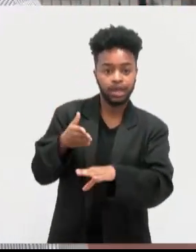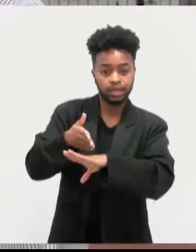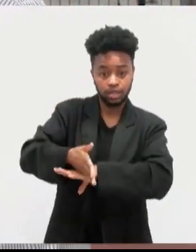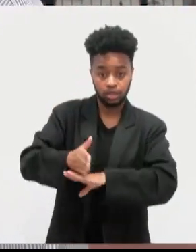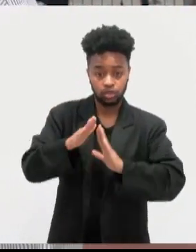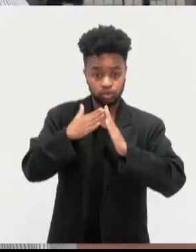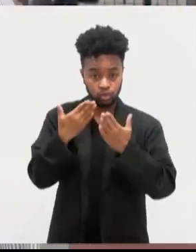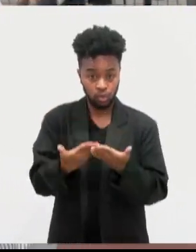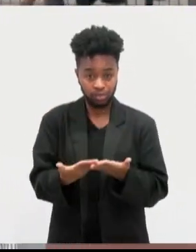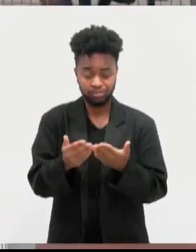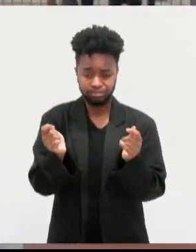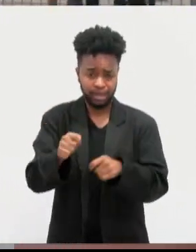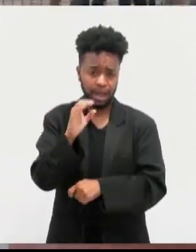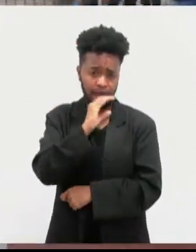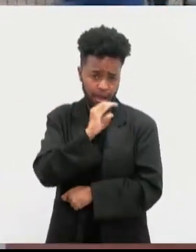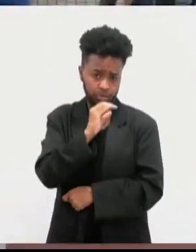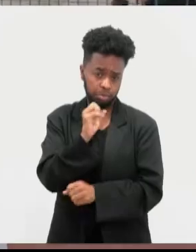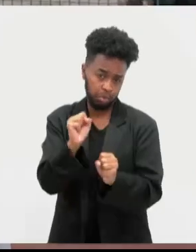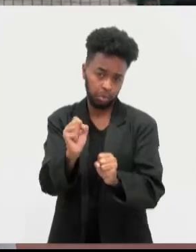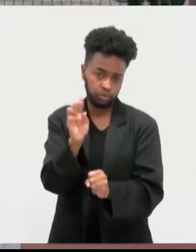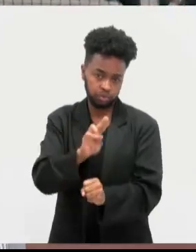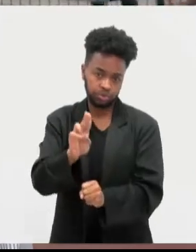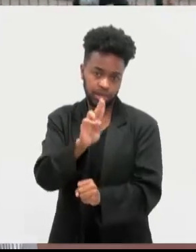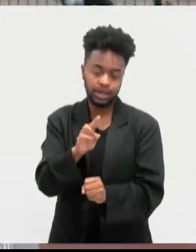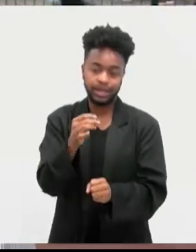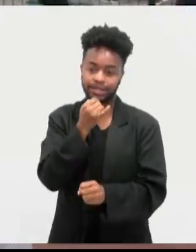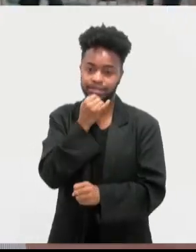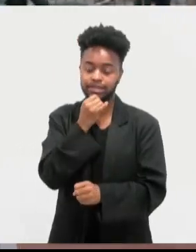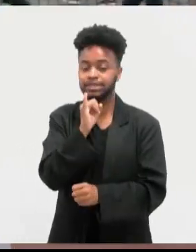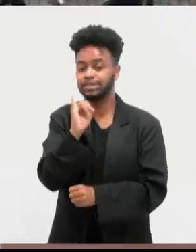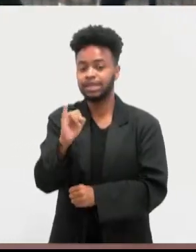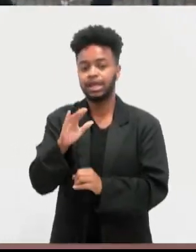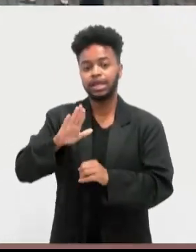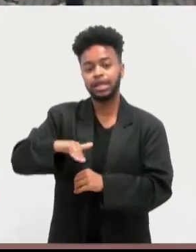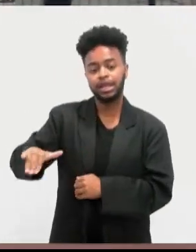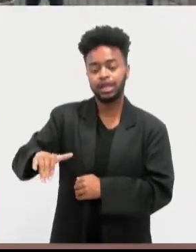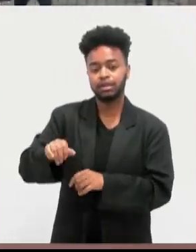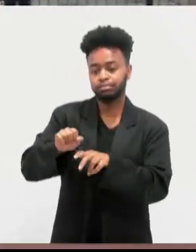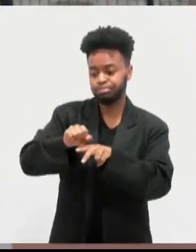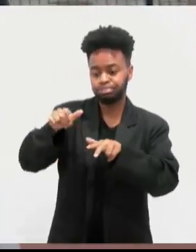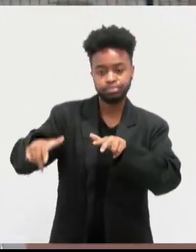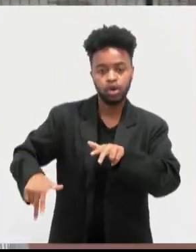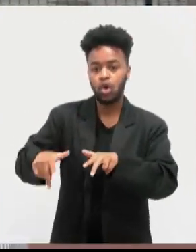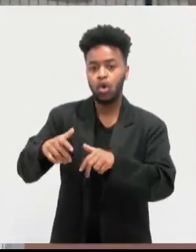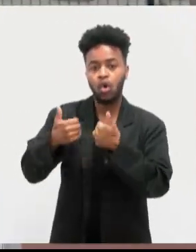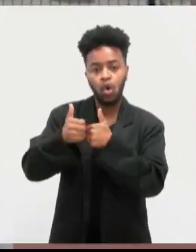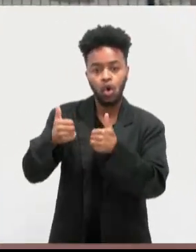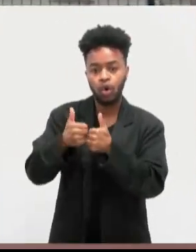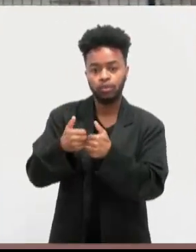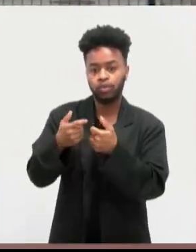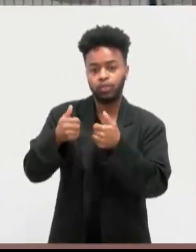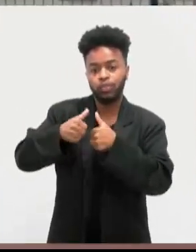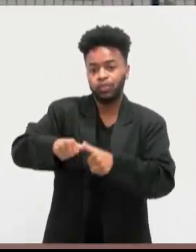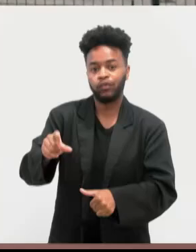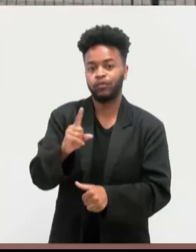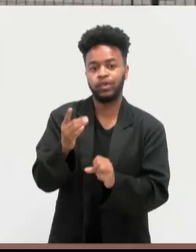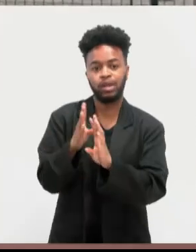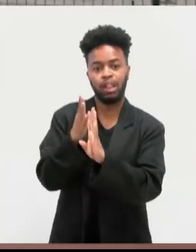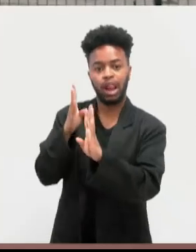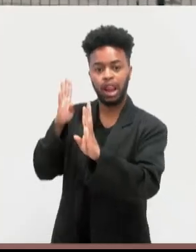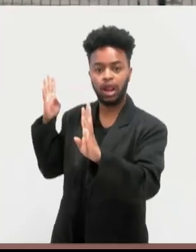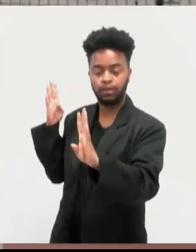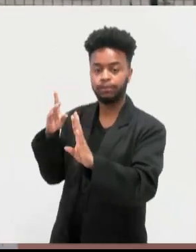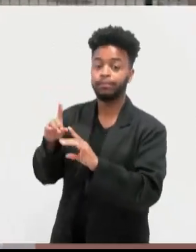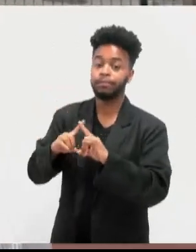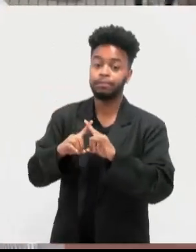uma forma mais rápida. Para que quando as crianças desçam da condução do ônibus, não fiquem enfileiradas na calçada. E aí sim, isso